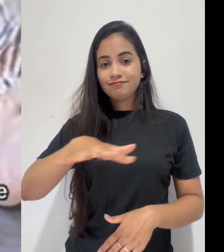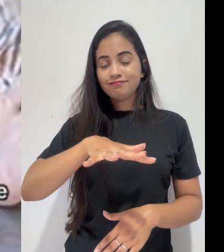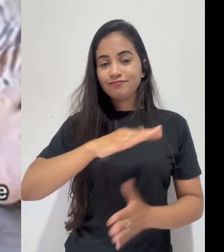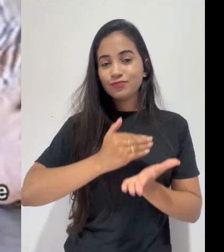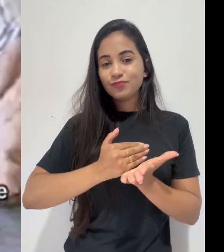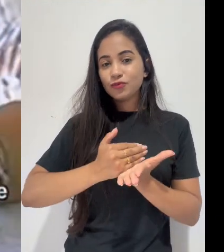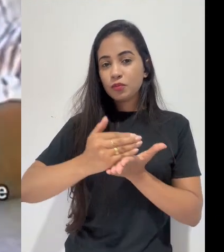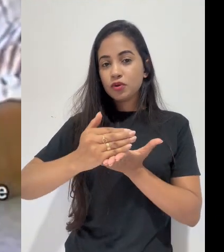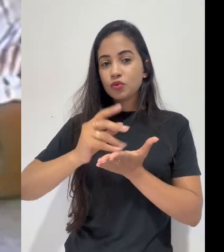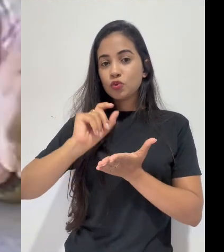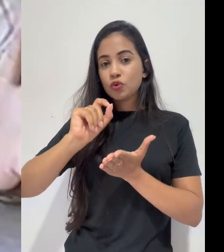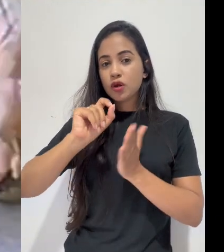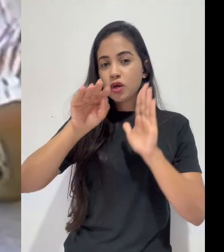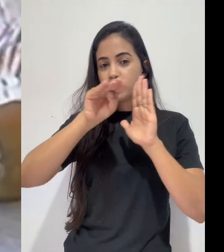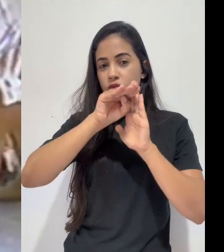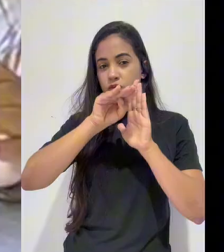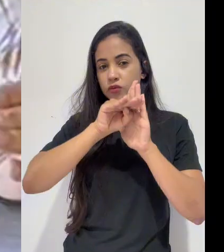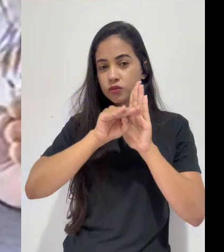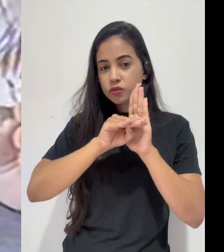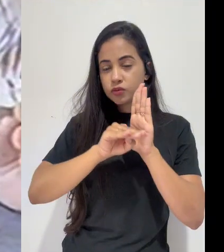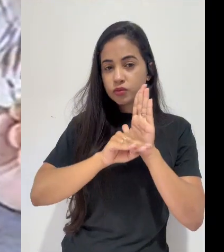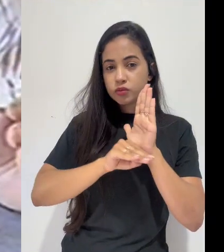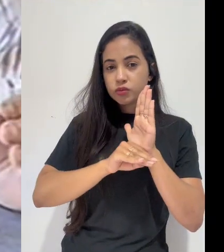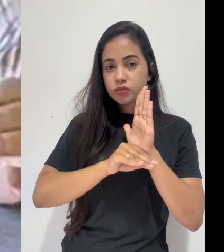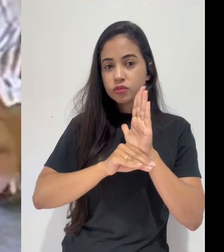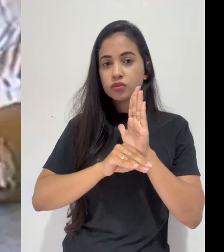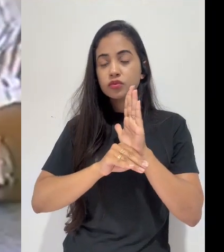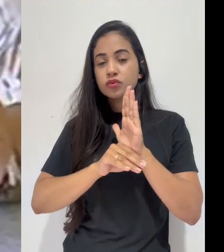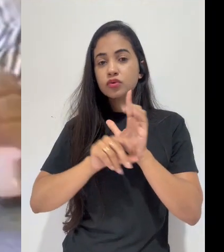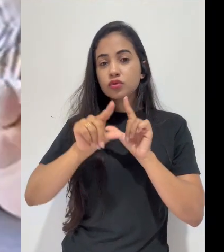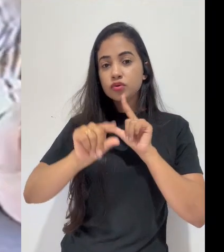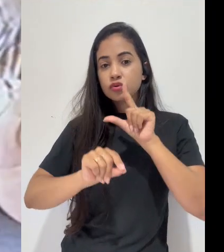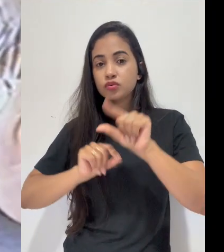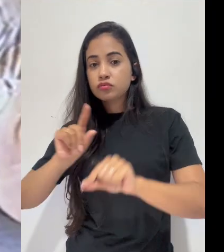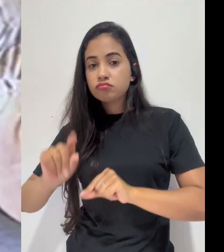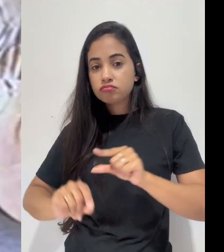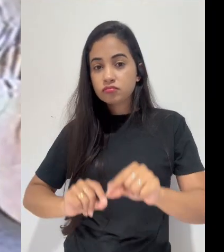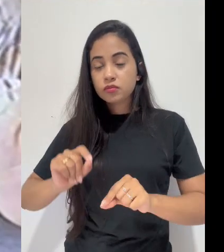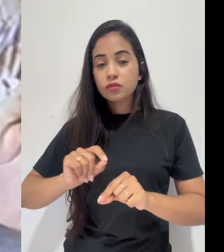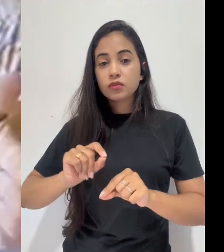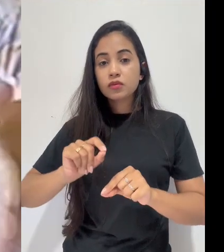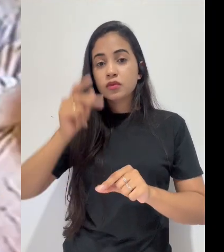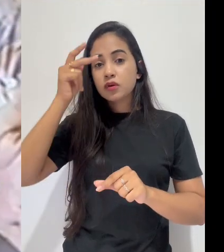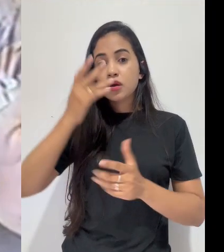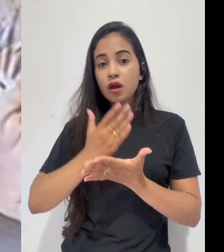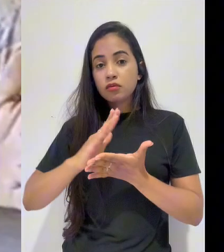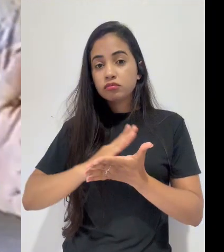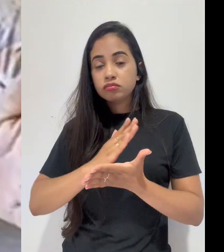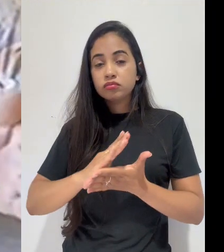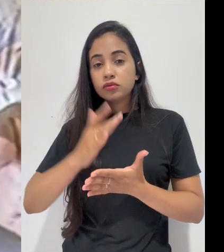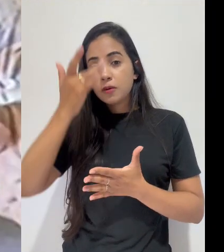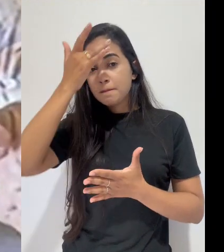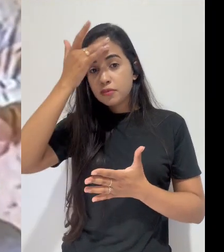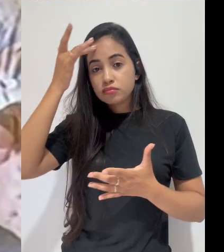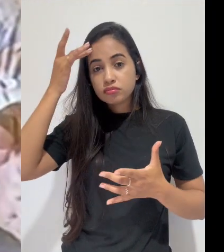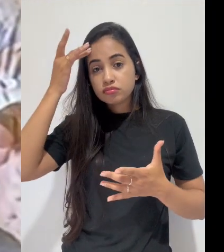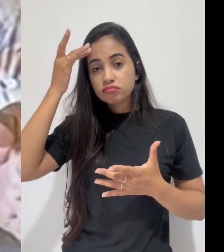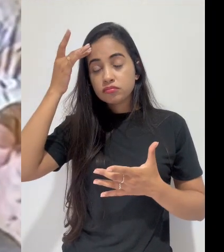do departamento, então, estabeleceu as prioridades, né, que deveriam ser atingidas